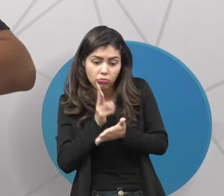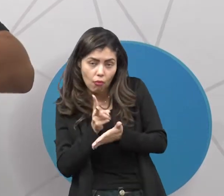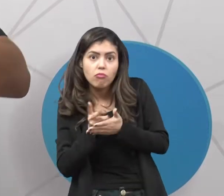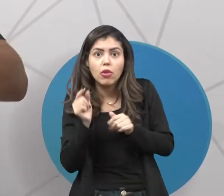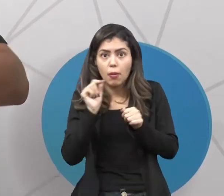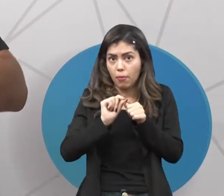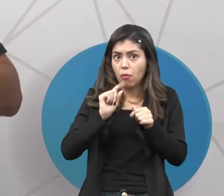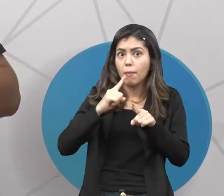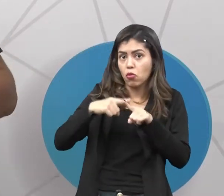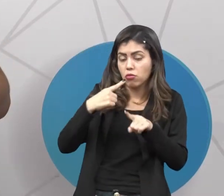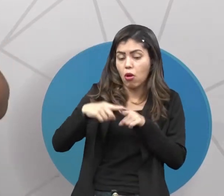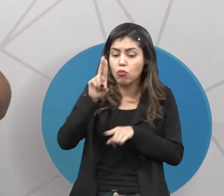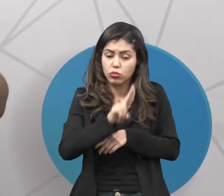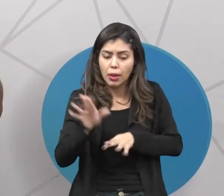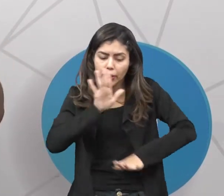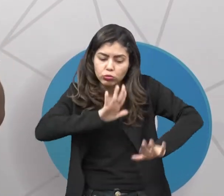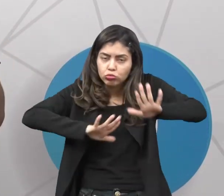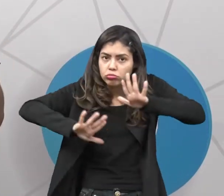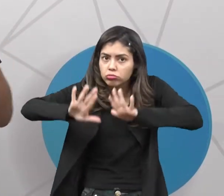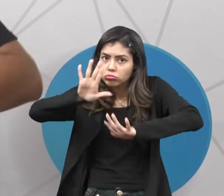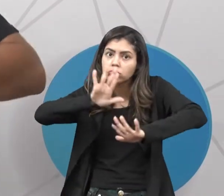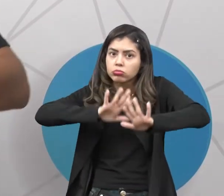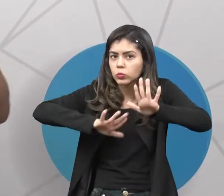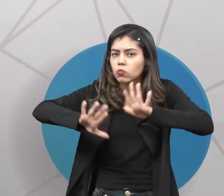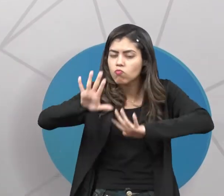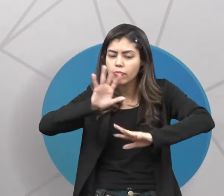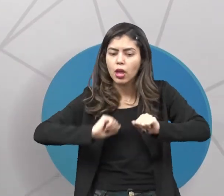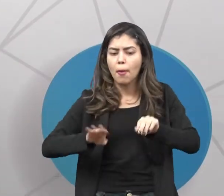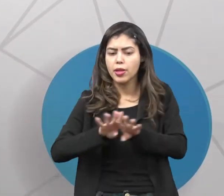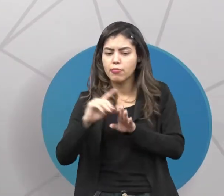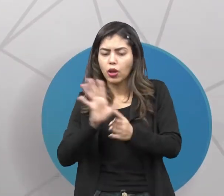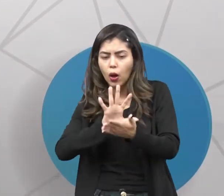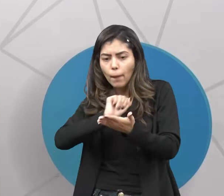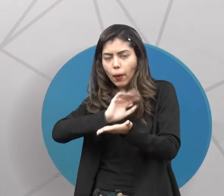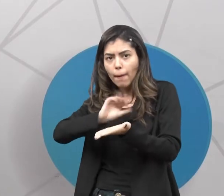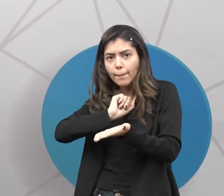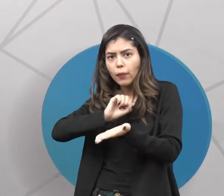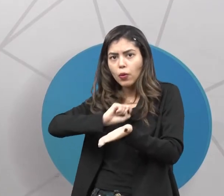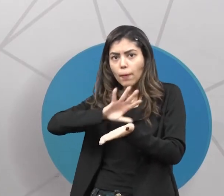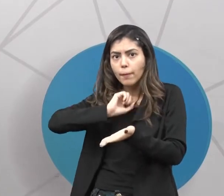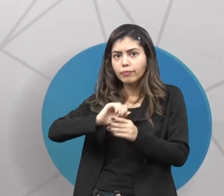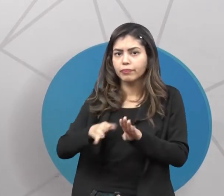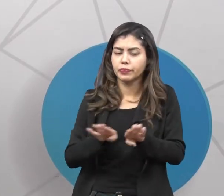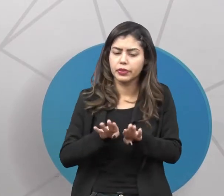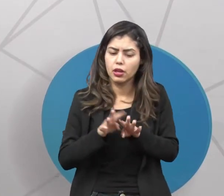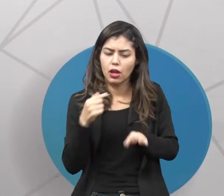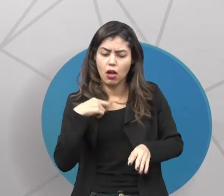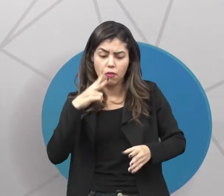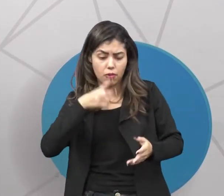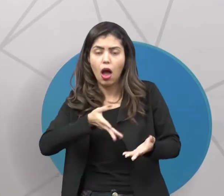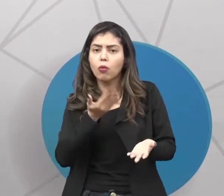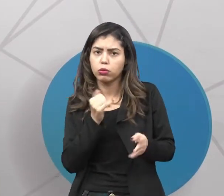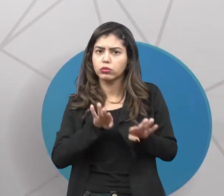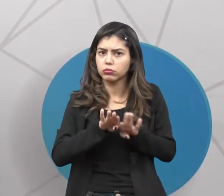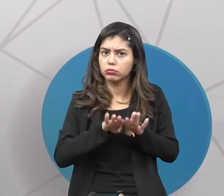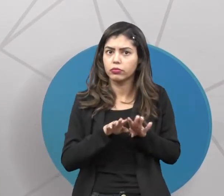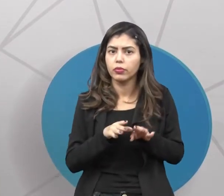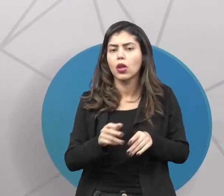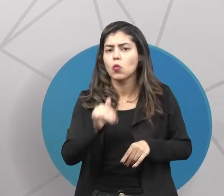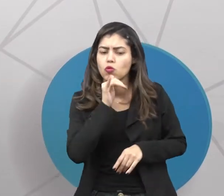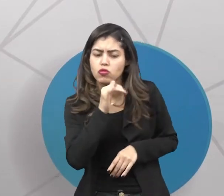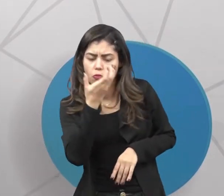tá? Para ter um pouco de cuidado, para a gente também não estar absorvendo grande quantidade desses agrotóxicos. Uma